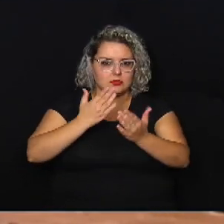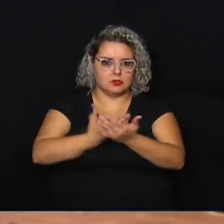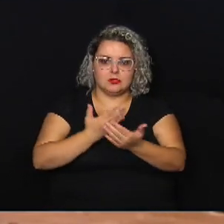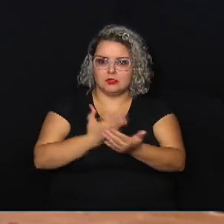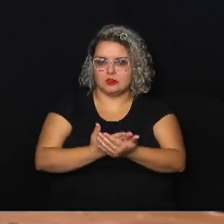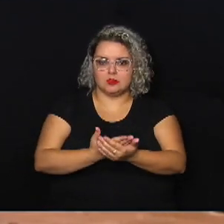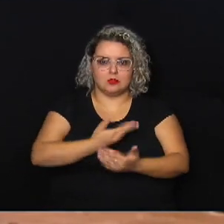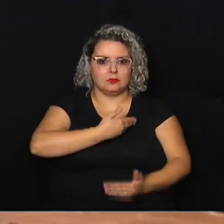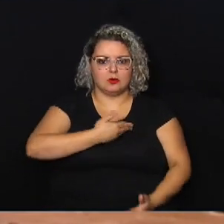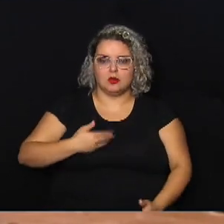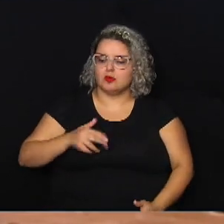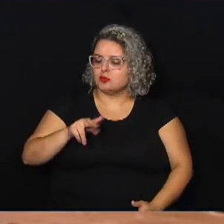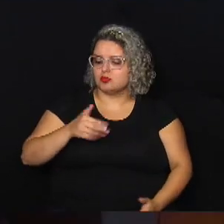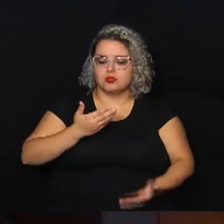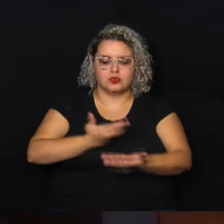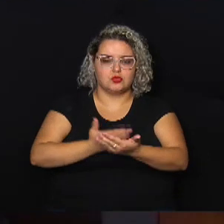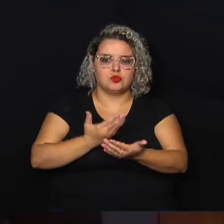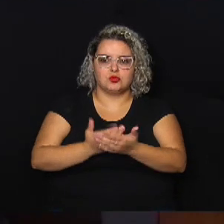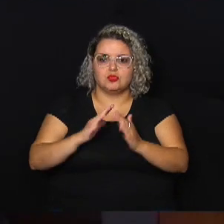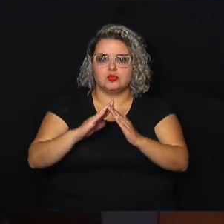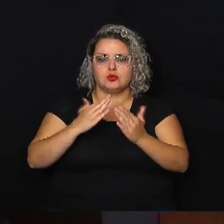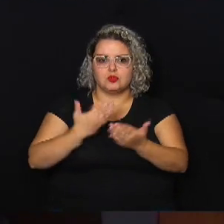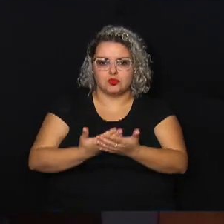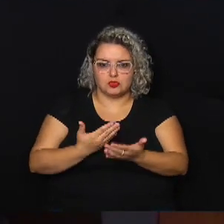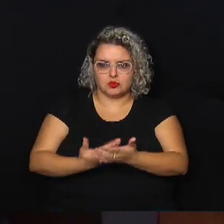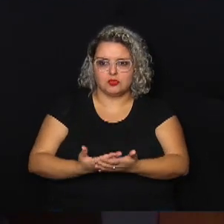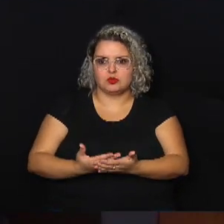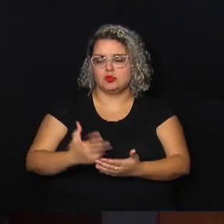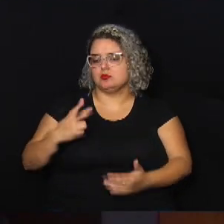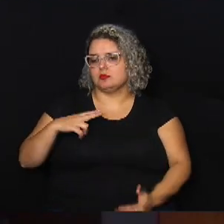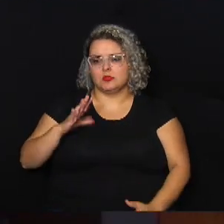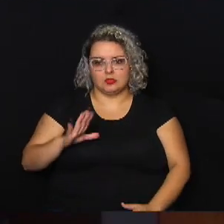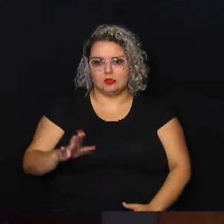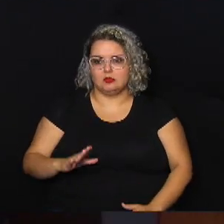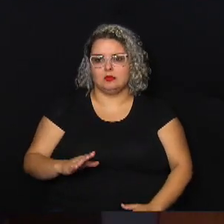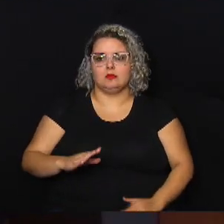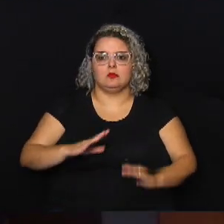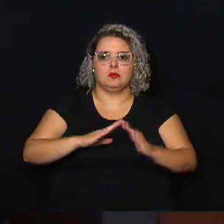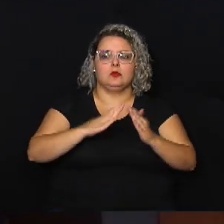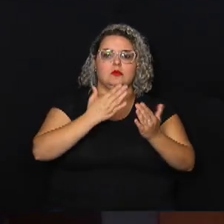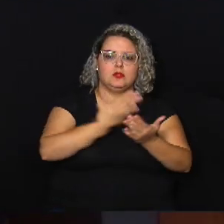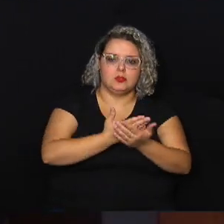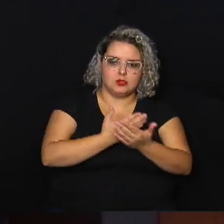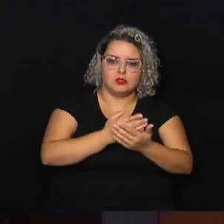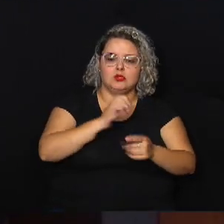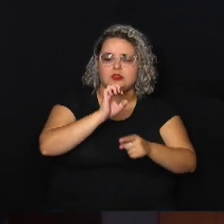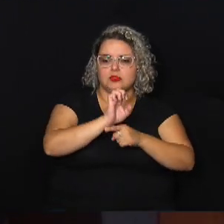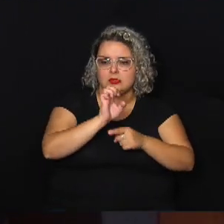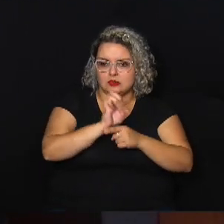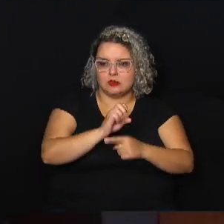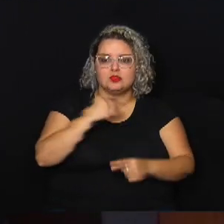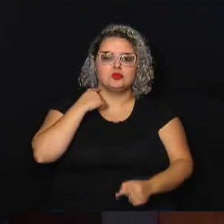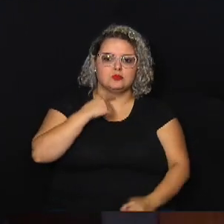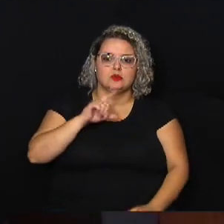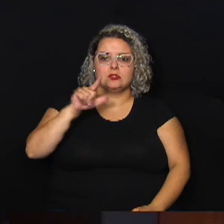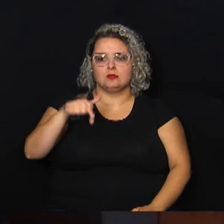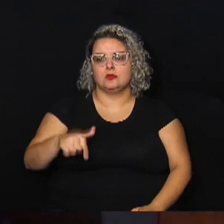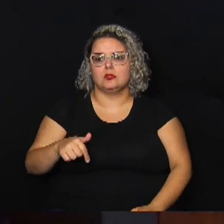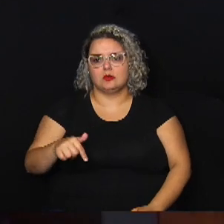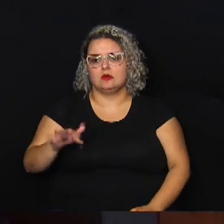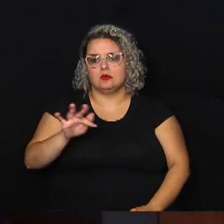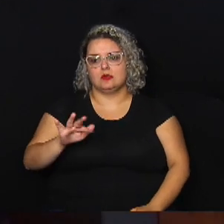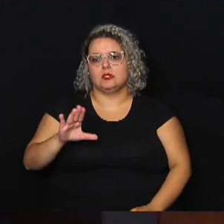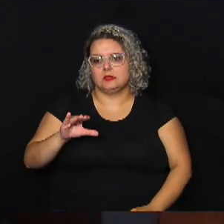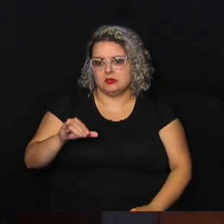escola privada. Tá? Meu colégio era o Colégio Estadual de Minas Gerais. Depois eu fiz Faculdade de Ciência Econômica